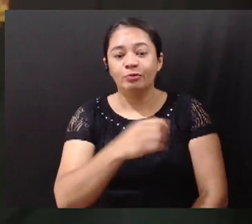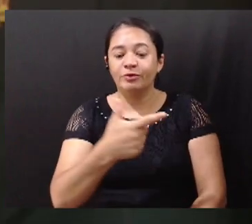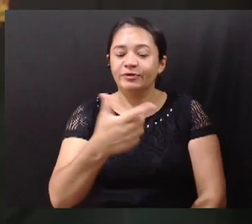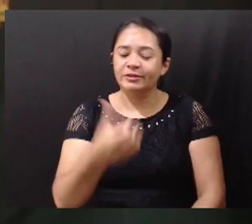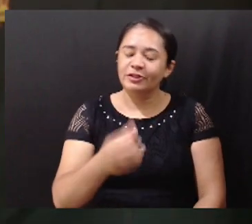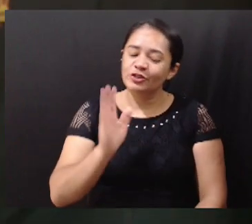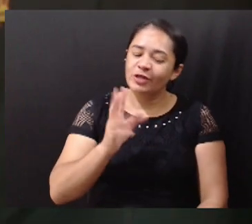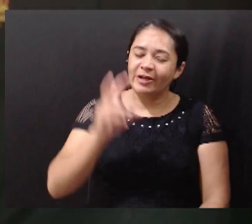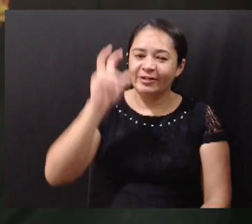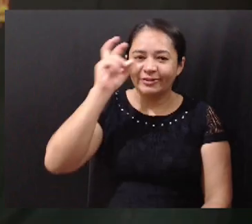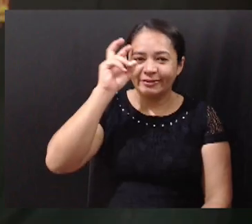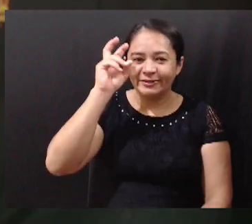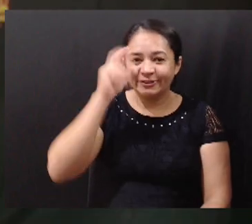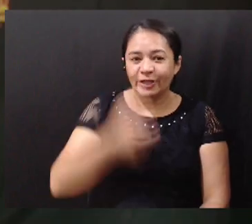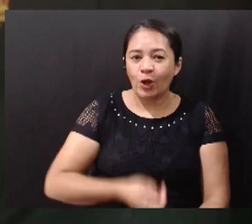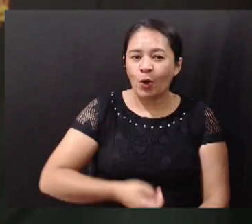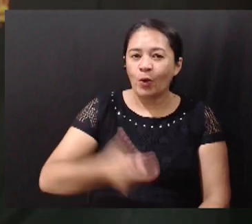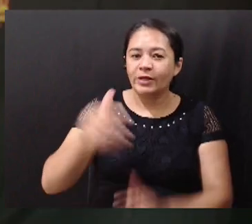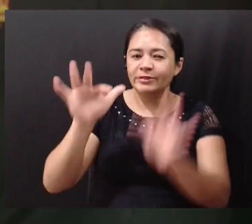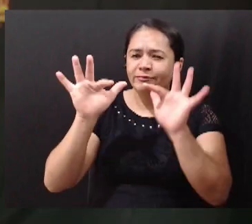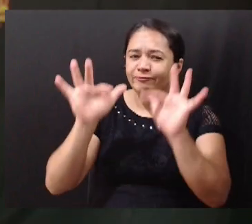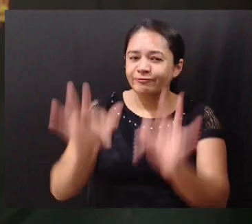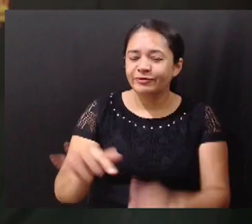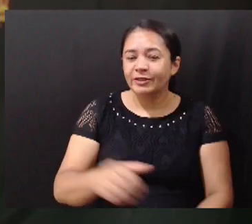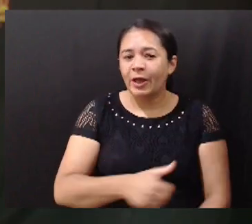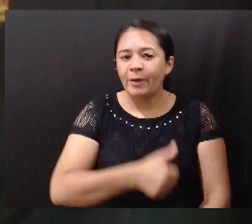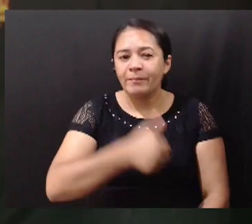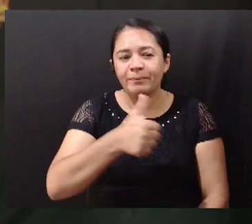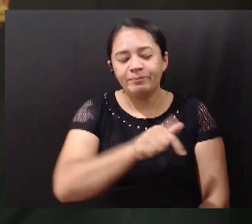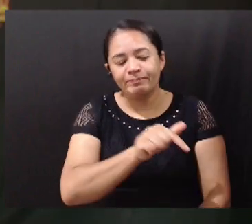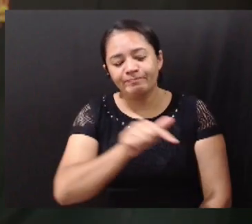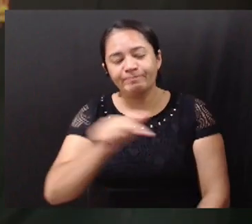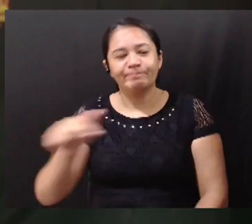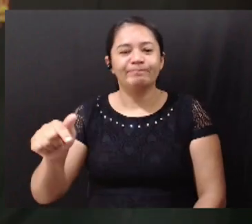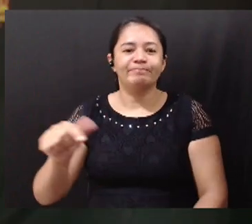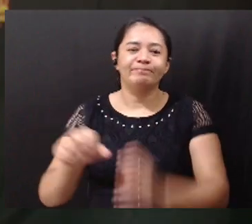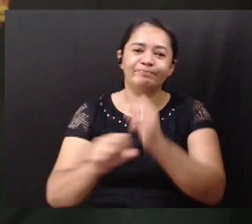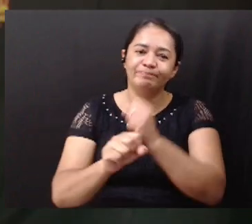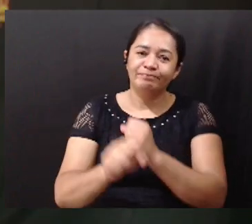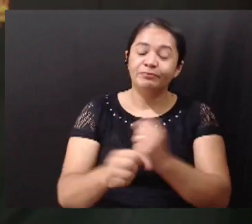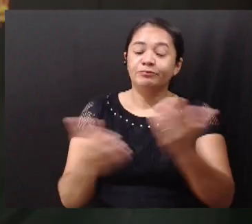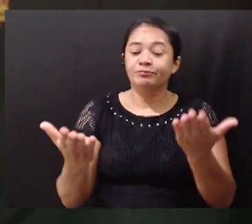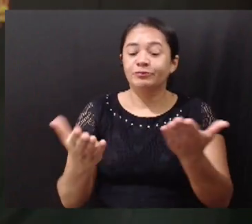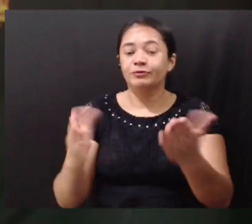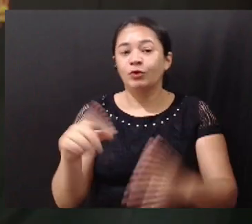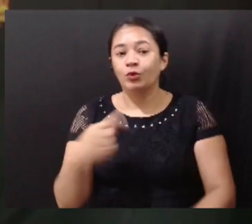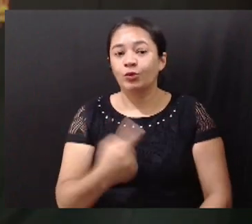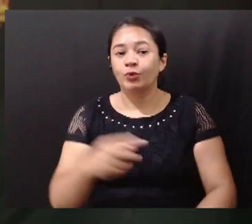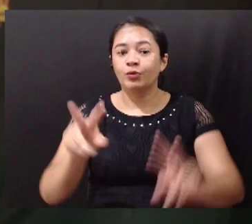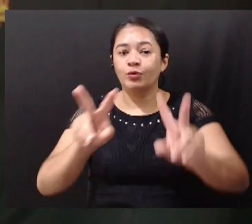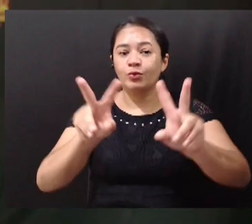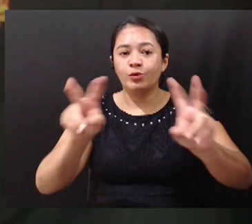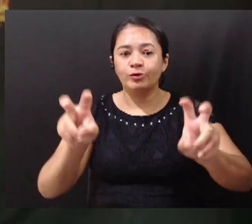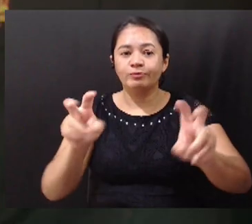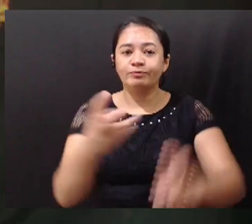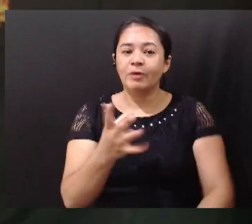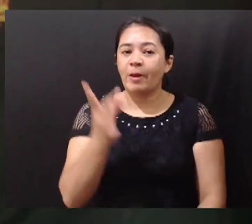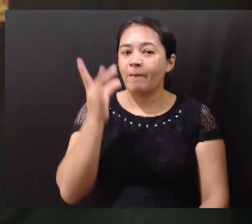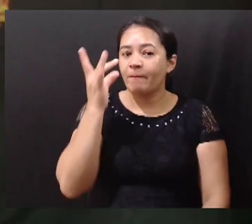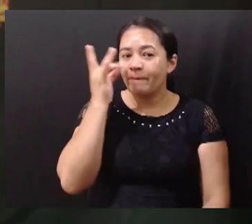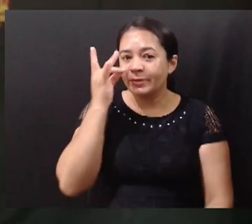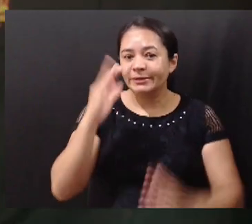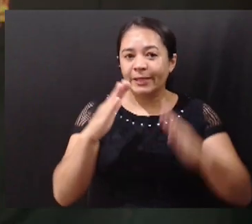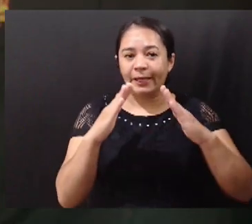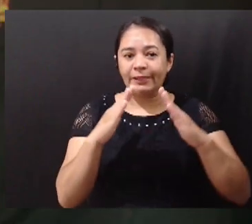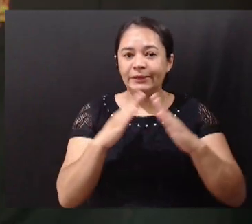aí a primeira semana do ano, que maravilha! E o nosso tema de hoje está presente na casa de milhões de